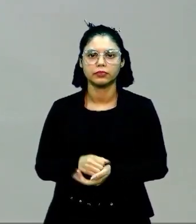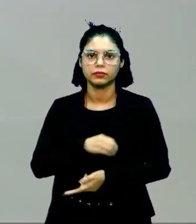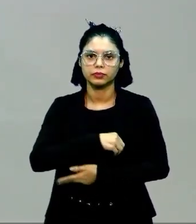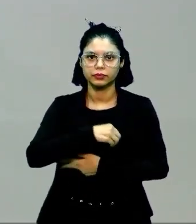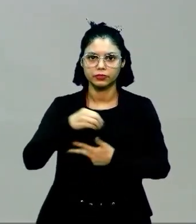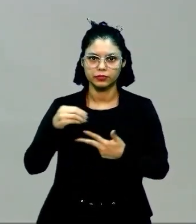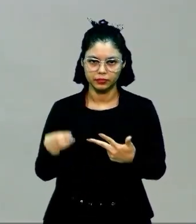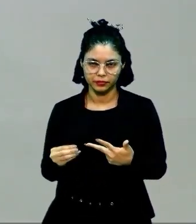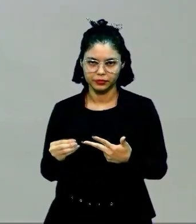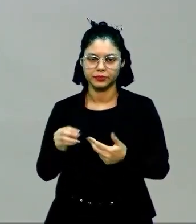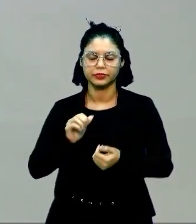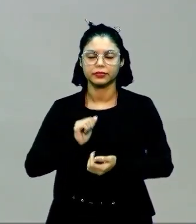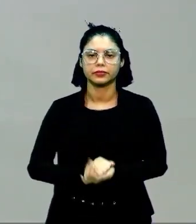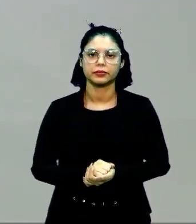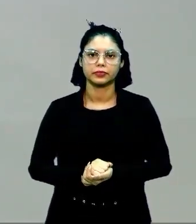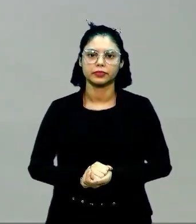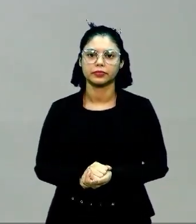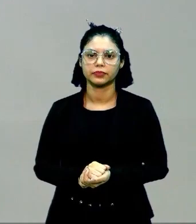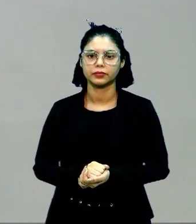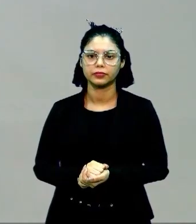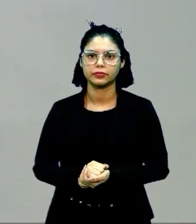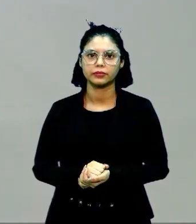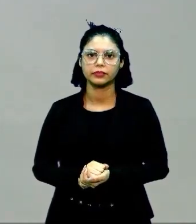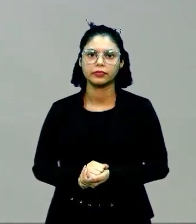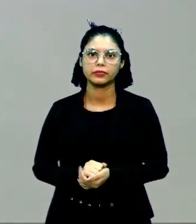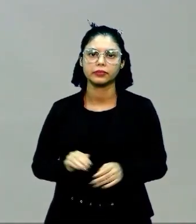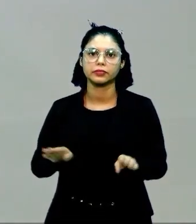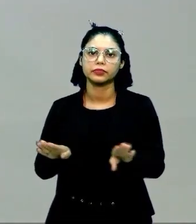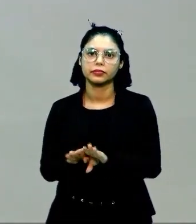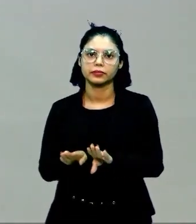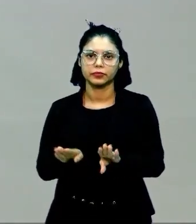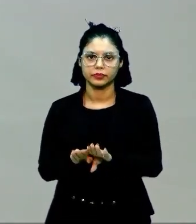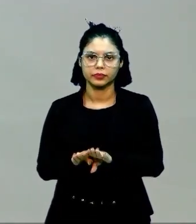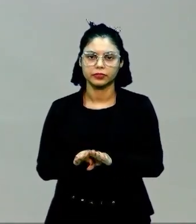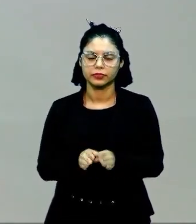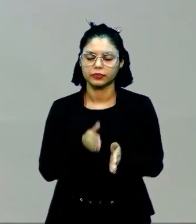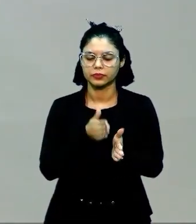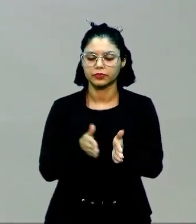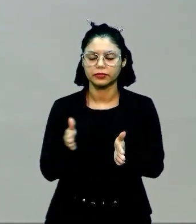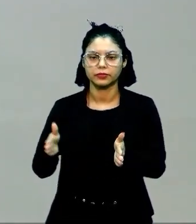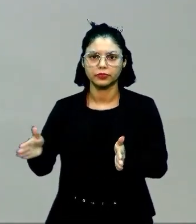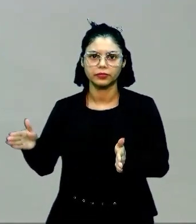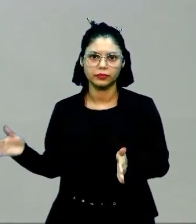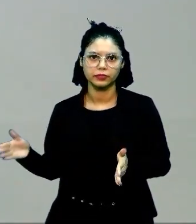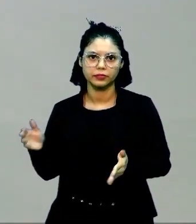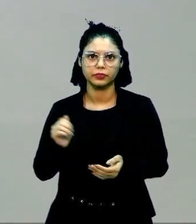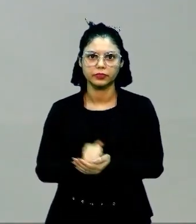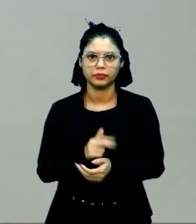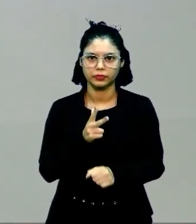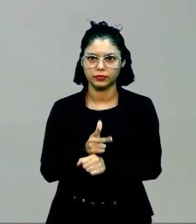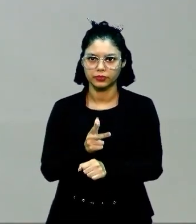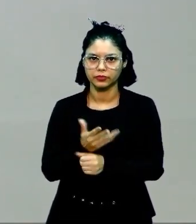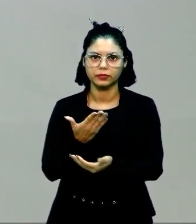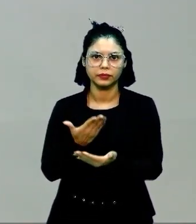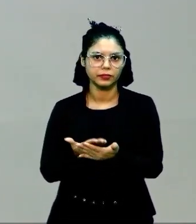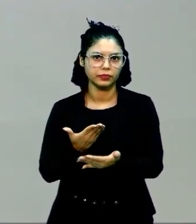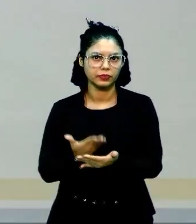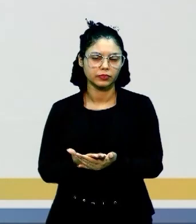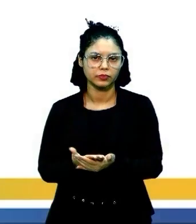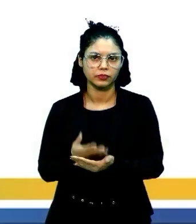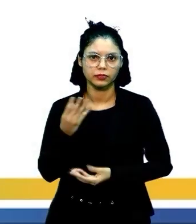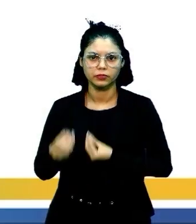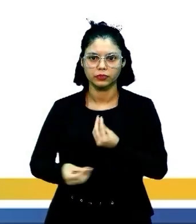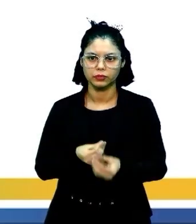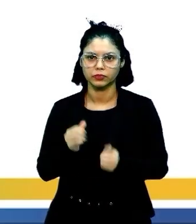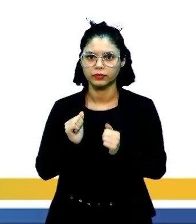que é o Enem. Nós estamos em uma sequência de aulas, de videoaulas, aliás, que conforme